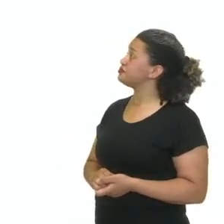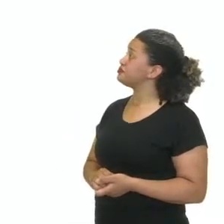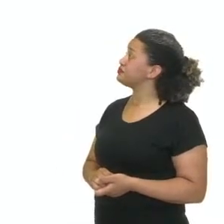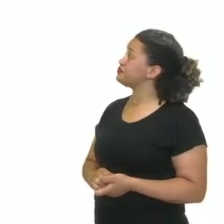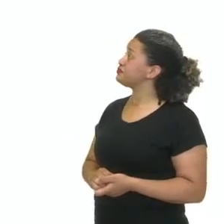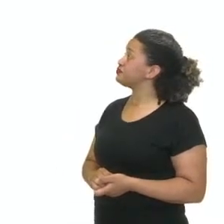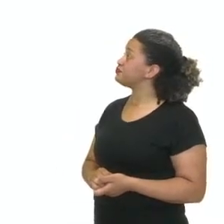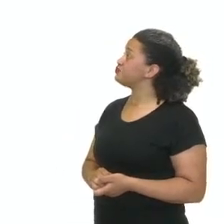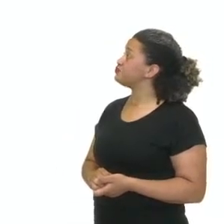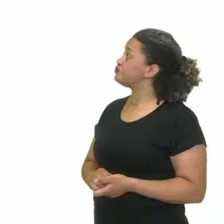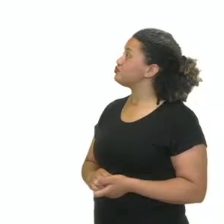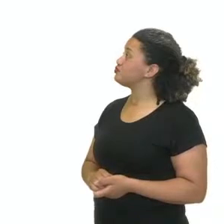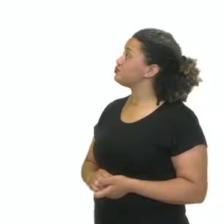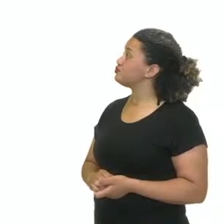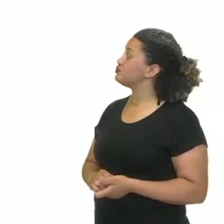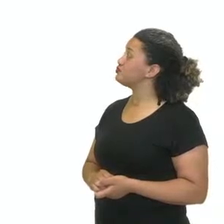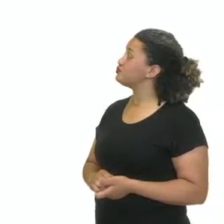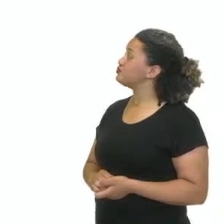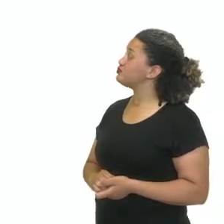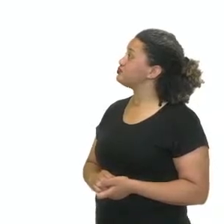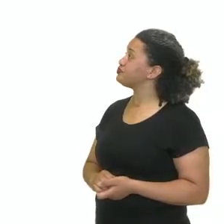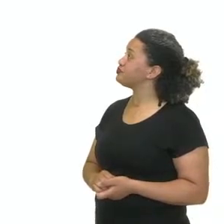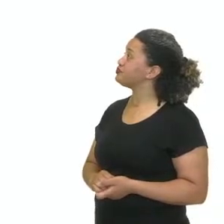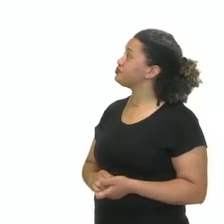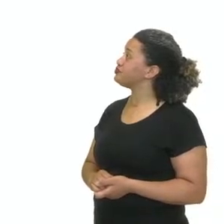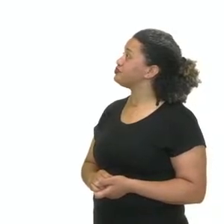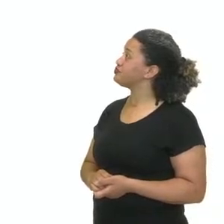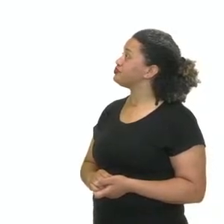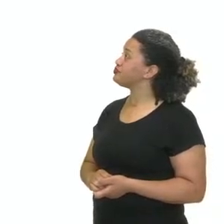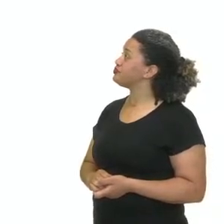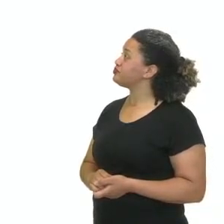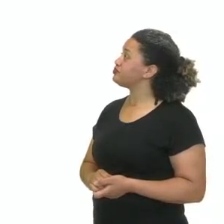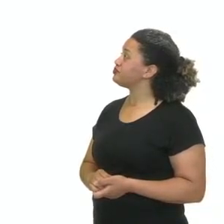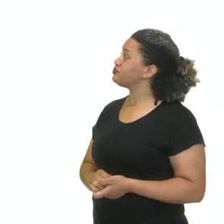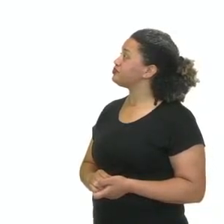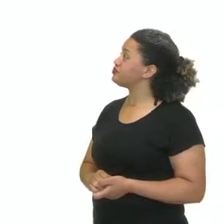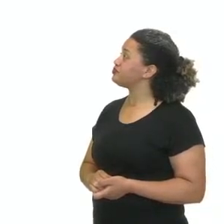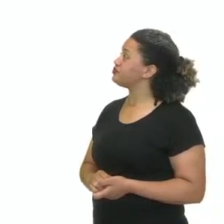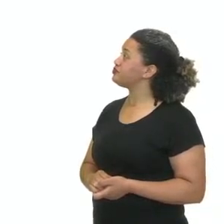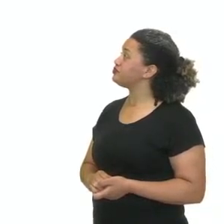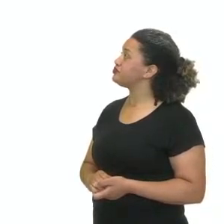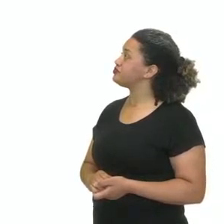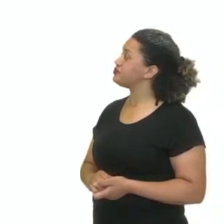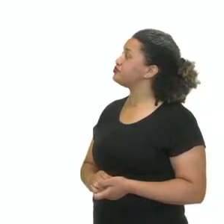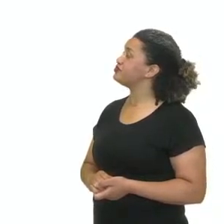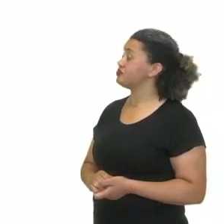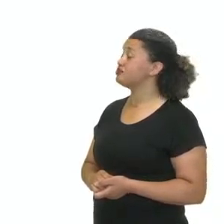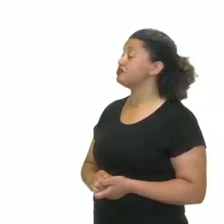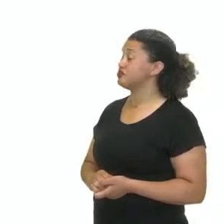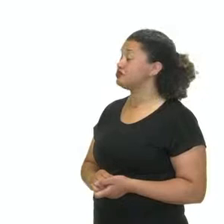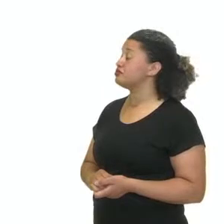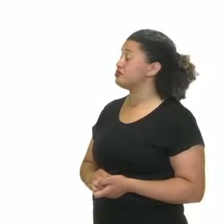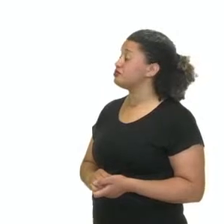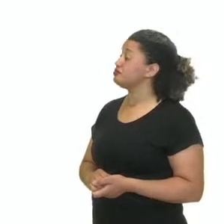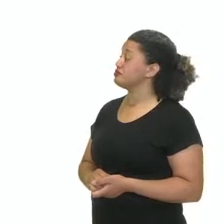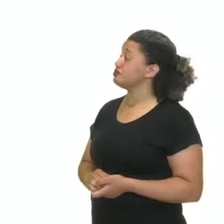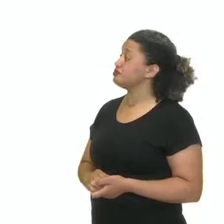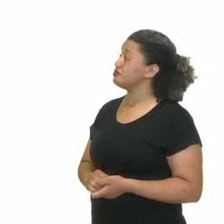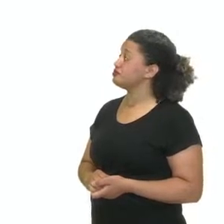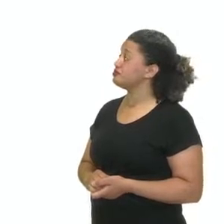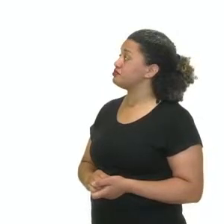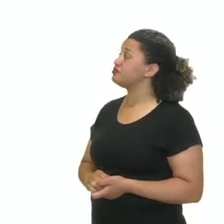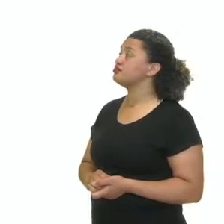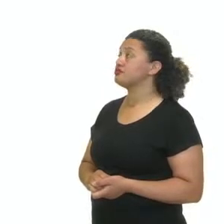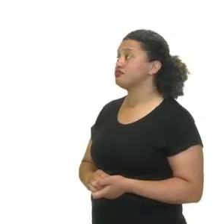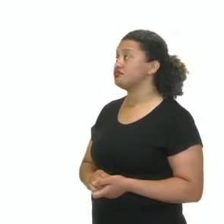qualquer espécie. Para respirar, precisamos consumir o ar. Para nos mantermos hidratados, temos que consumir